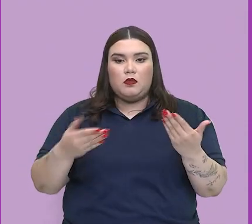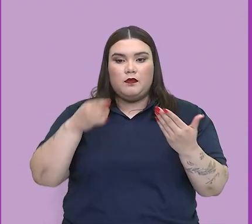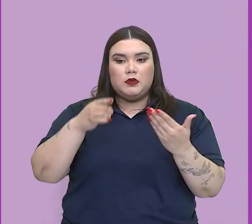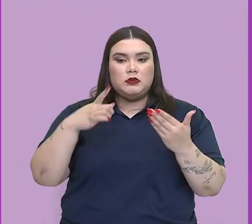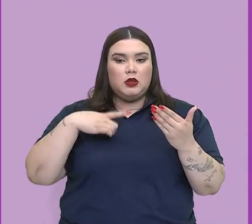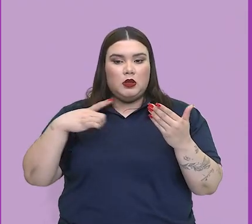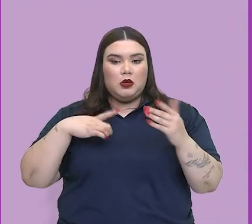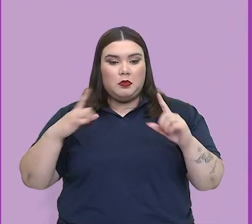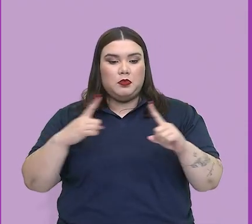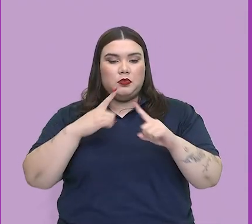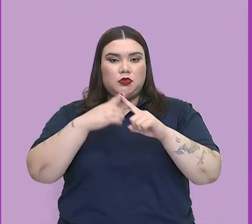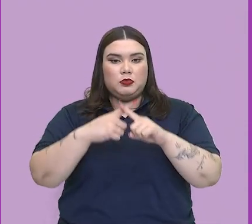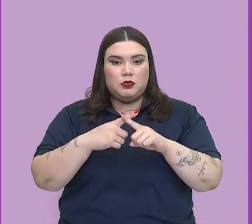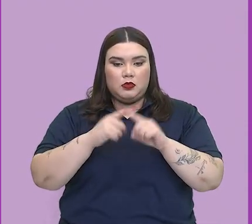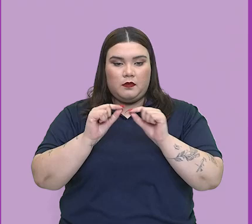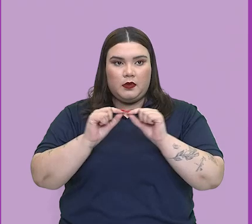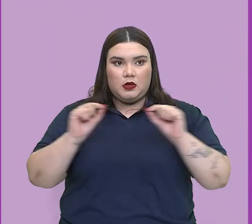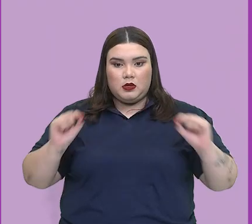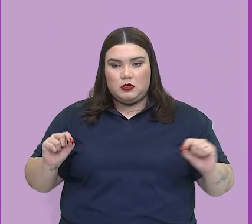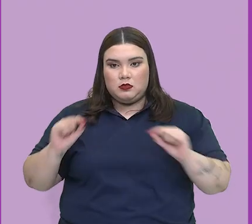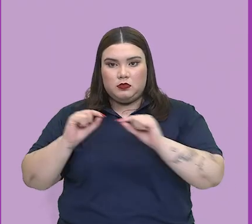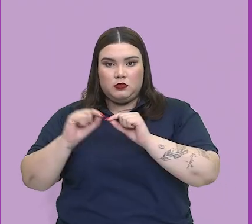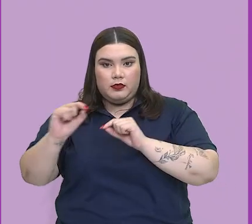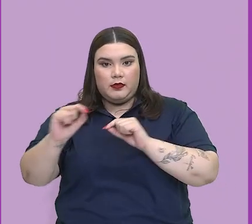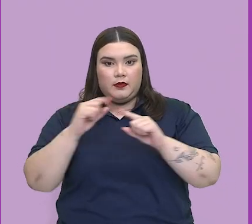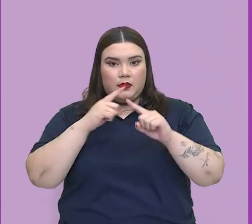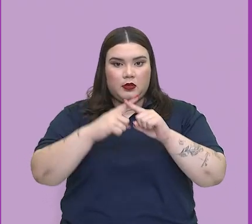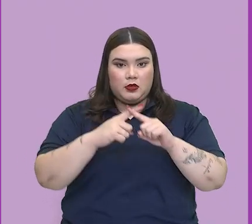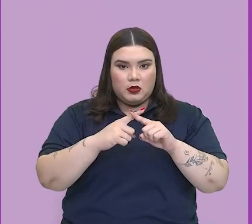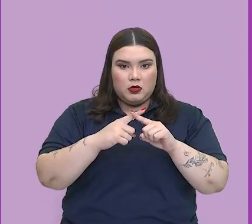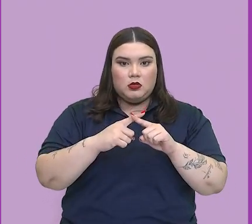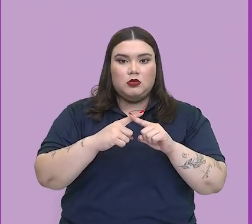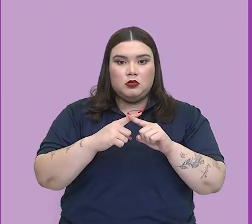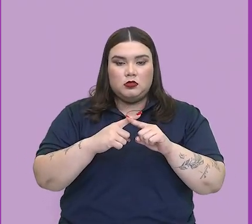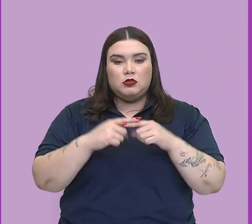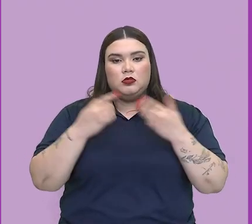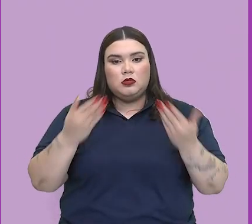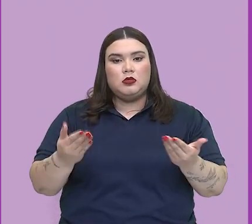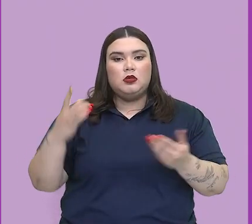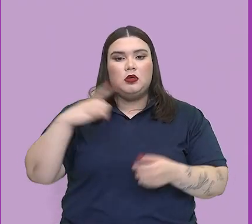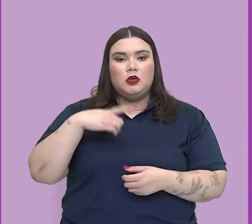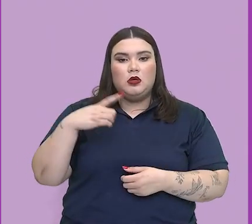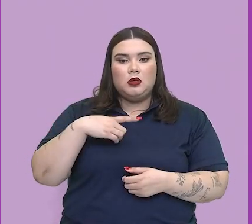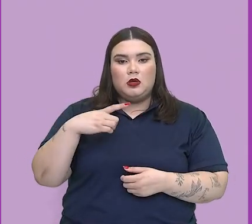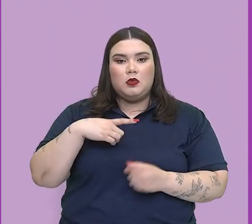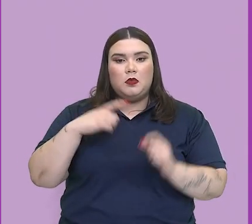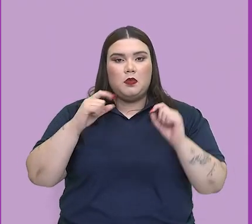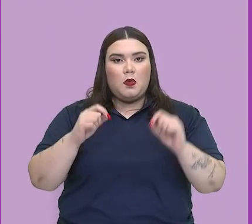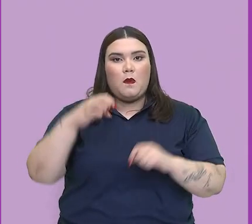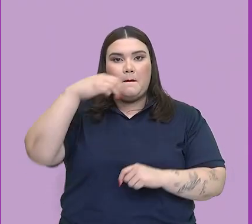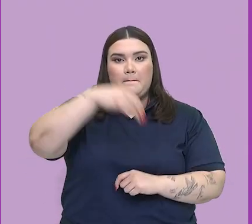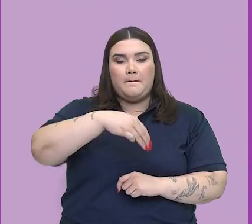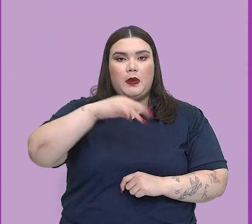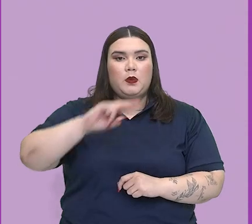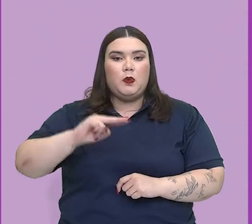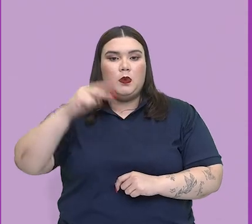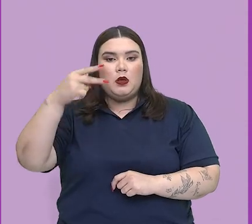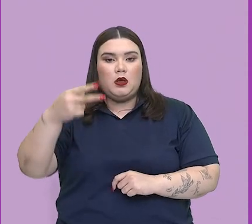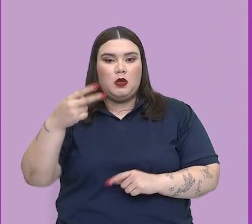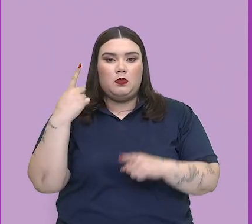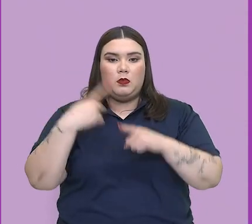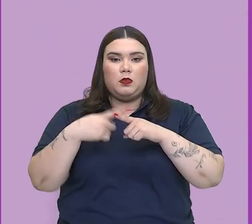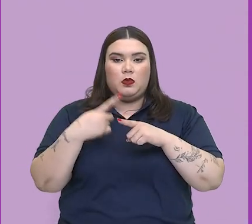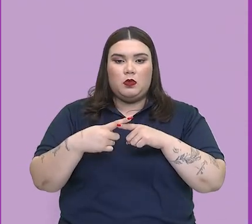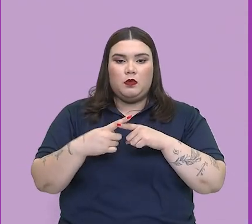quê? Porque você multiplicou duas dimensões. A largura vezes o comprimento. São dois valores. Então, quando